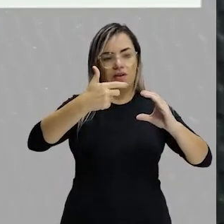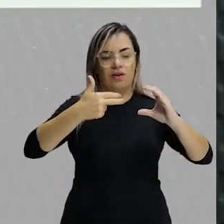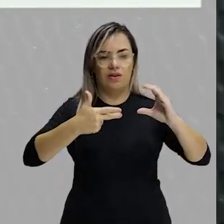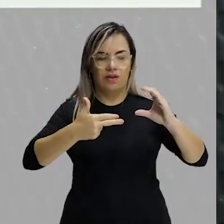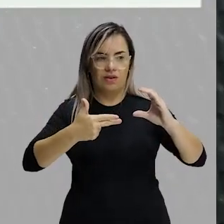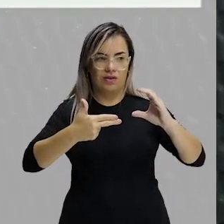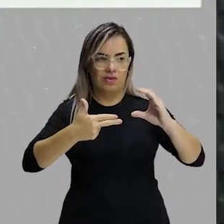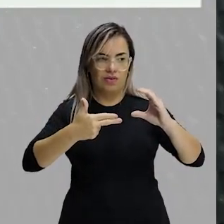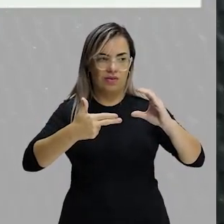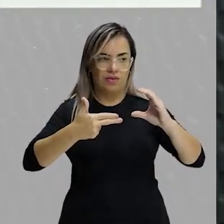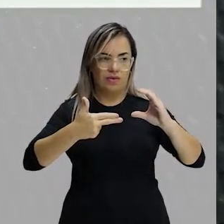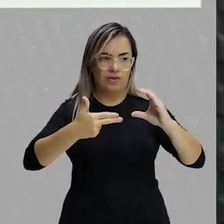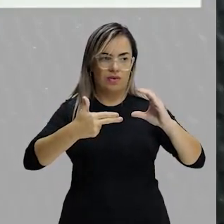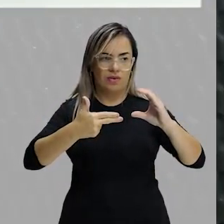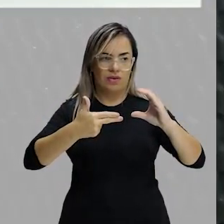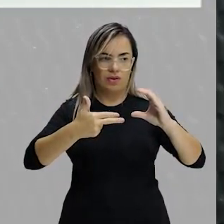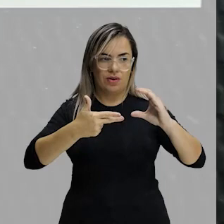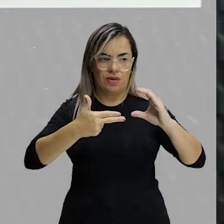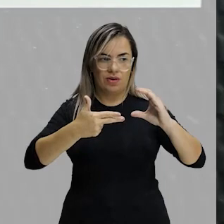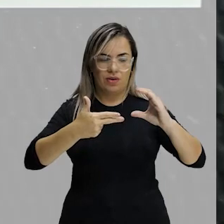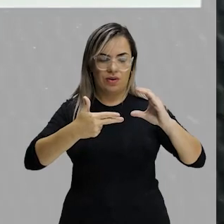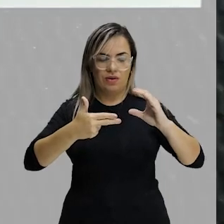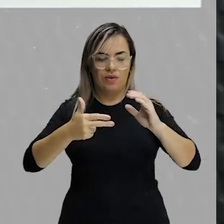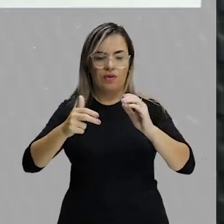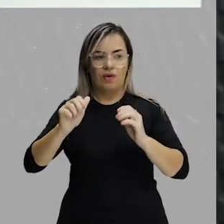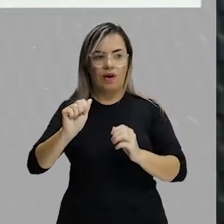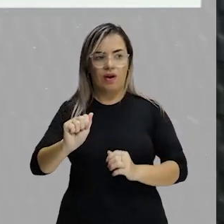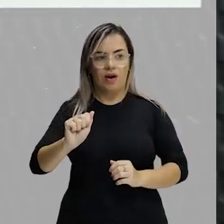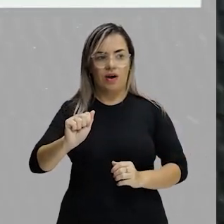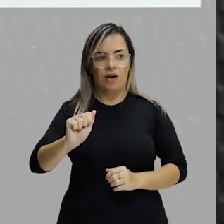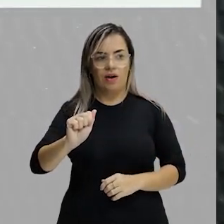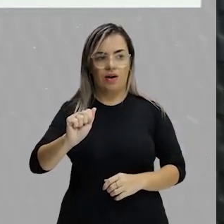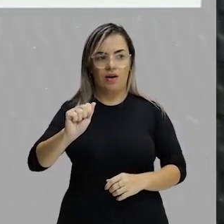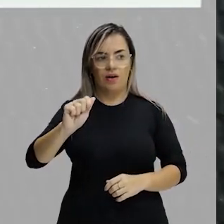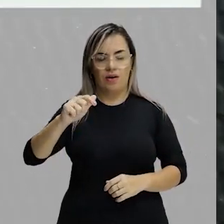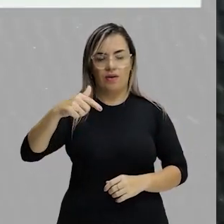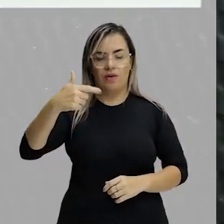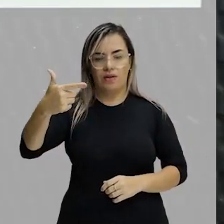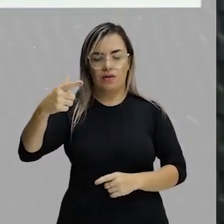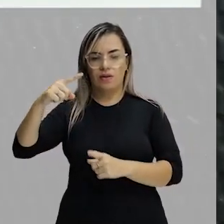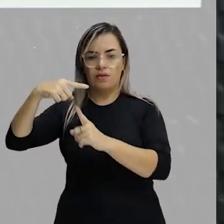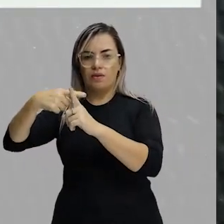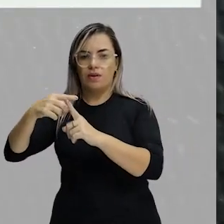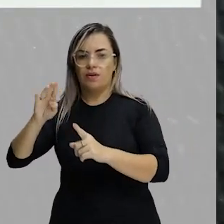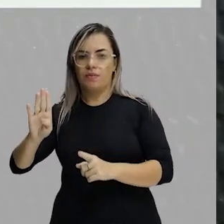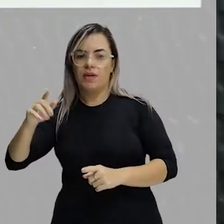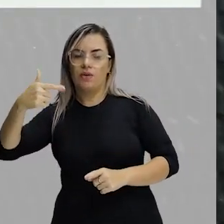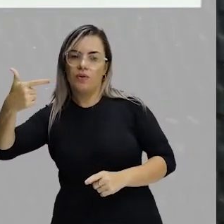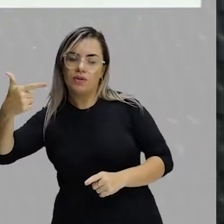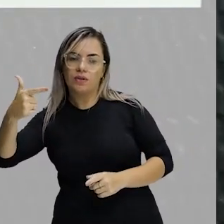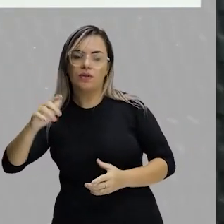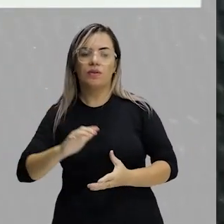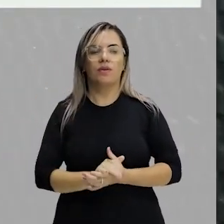mais B ao quadrado. Tá? Você percebe isso formando aqui um triângulo